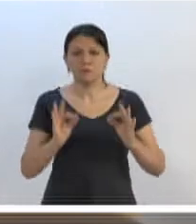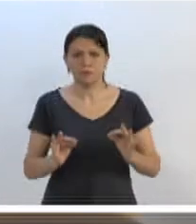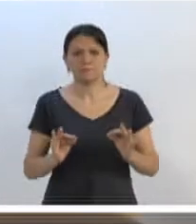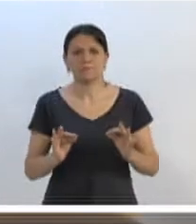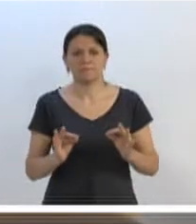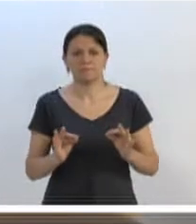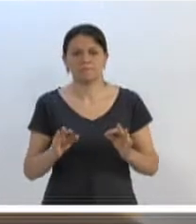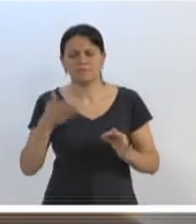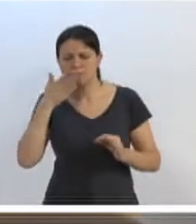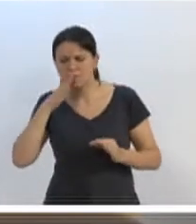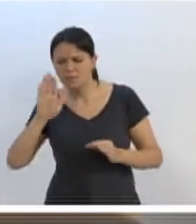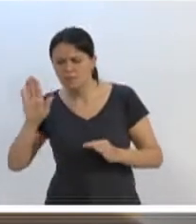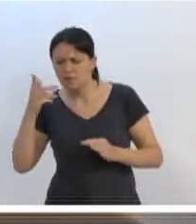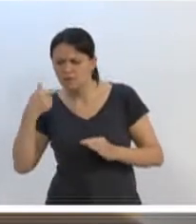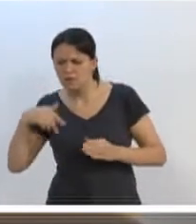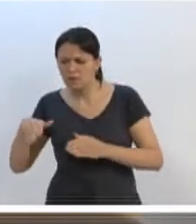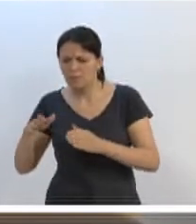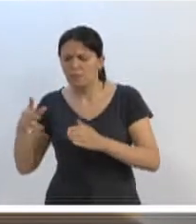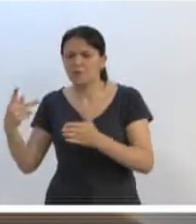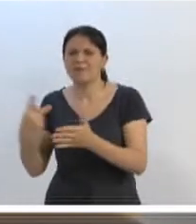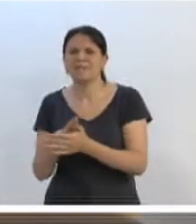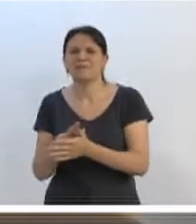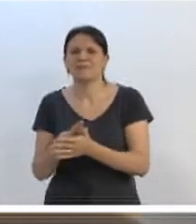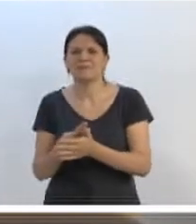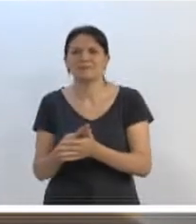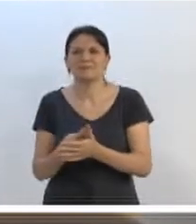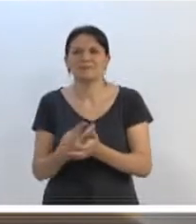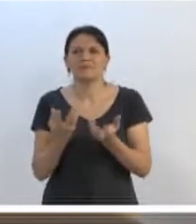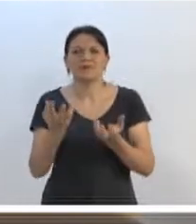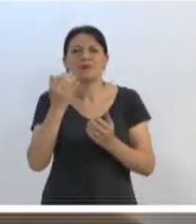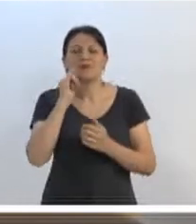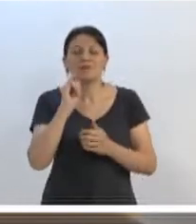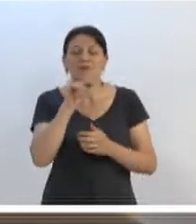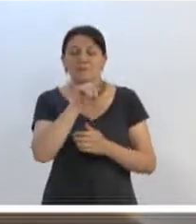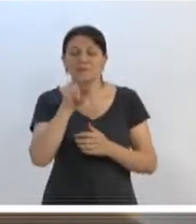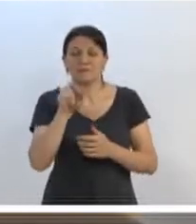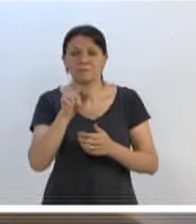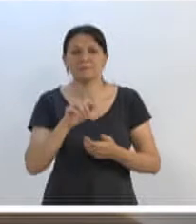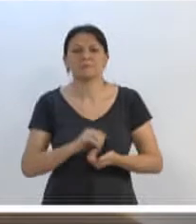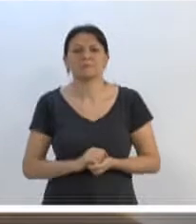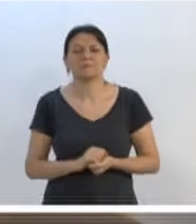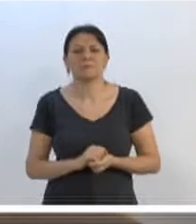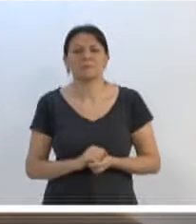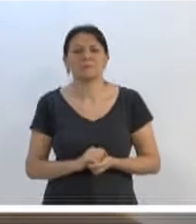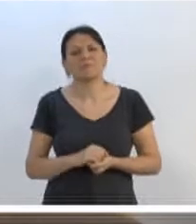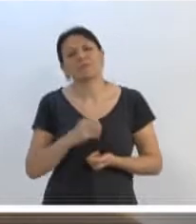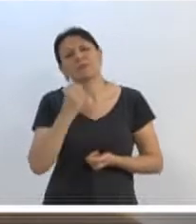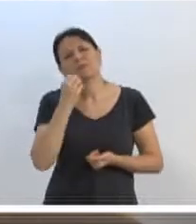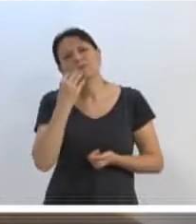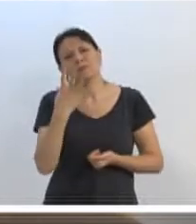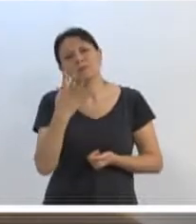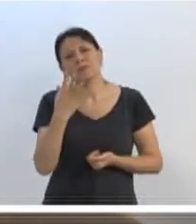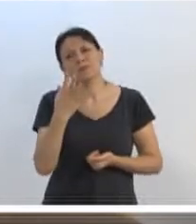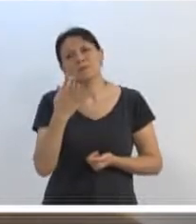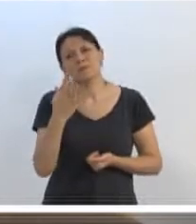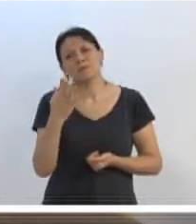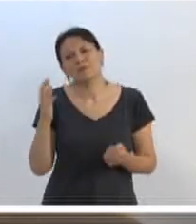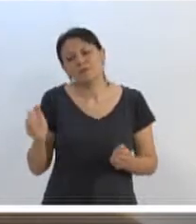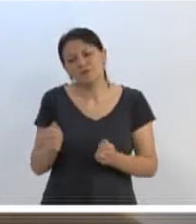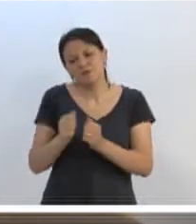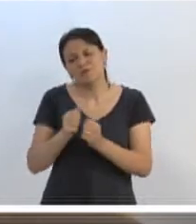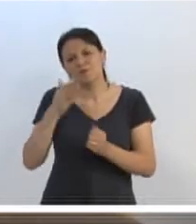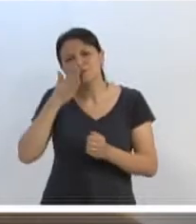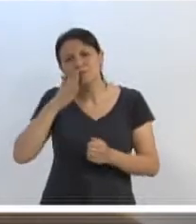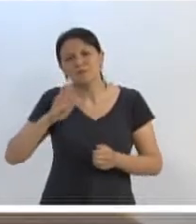deixando essas crianças entrarem em caminhos errados. Eu quero lhe dizer, senhores, que é muito bom a gente poder trazer as crianças. Eu